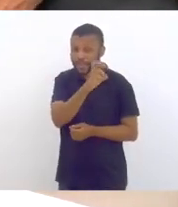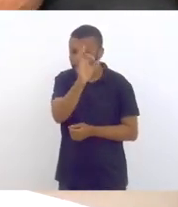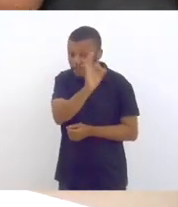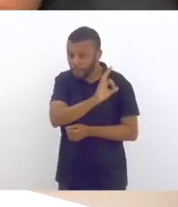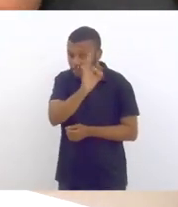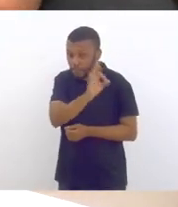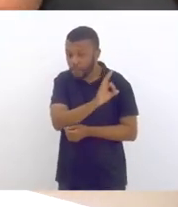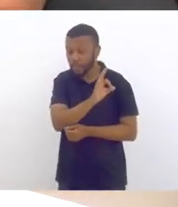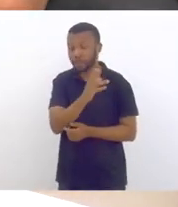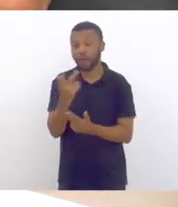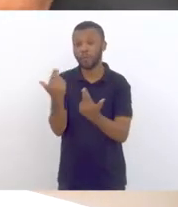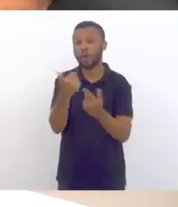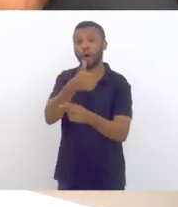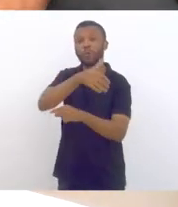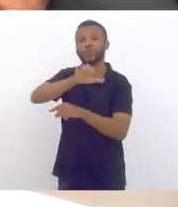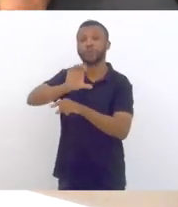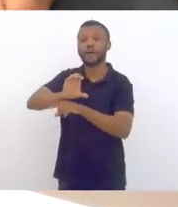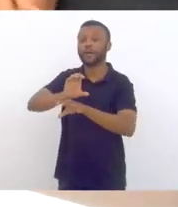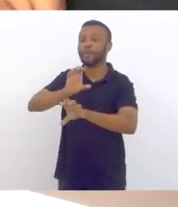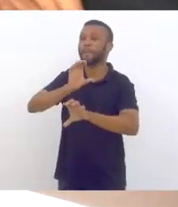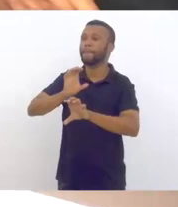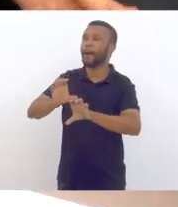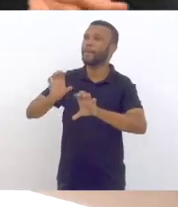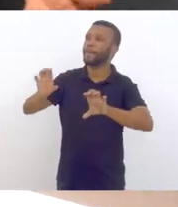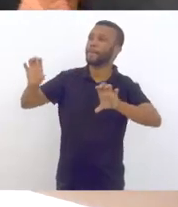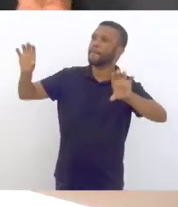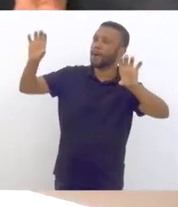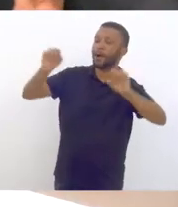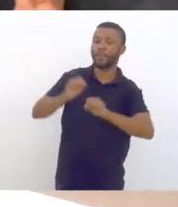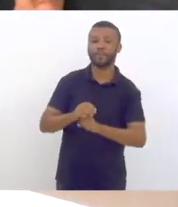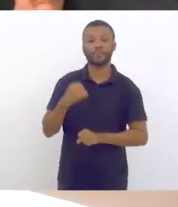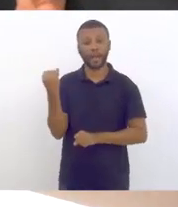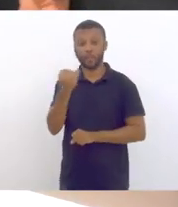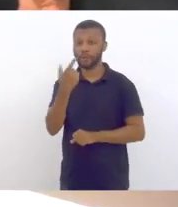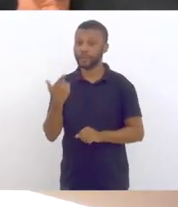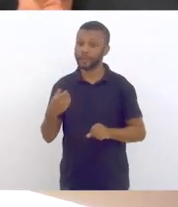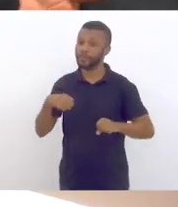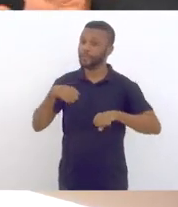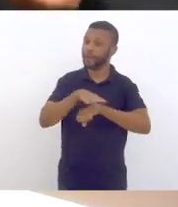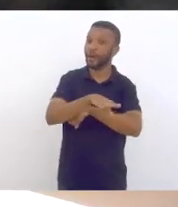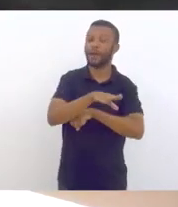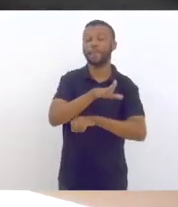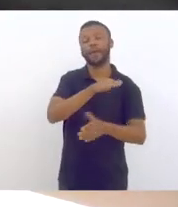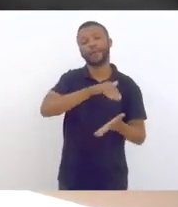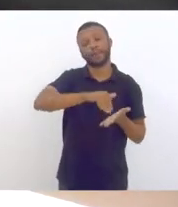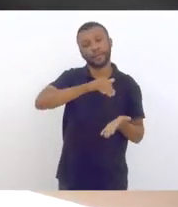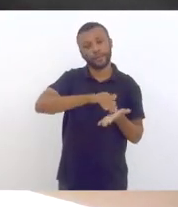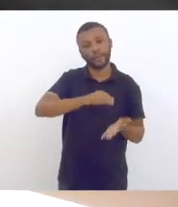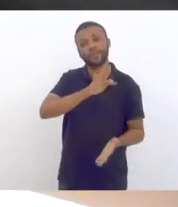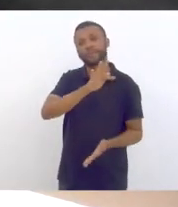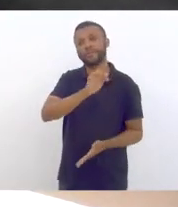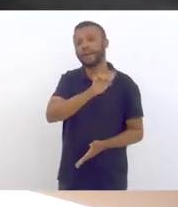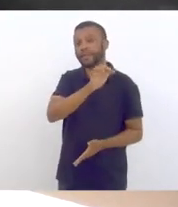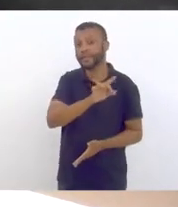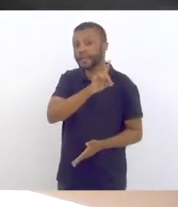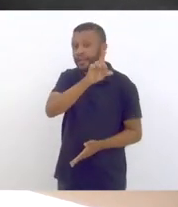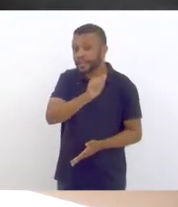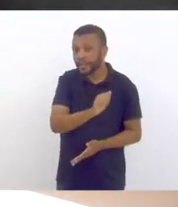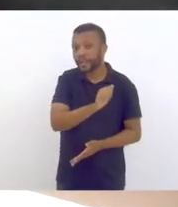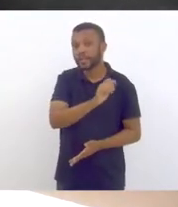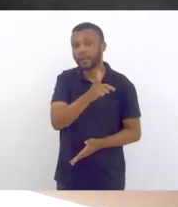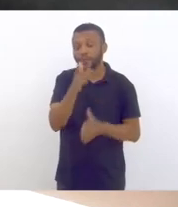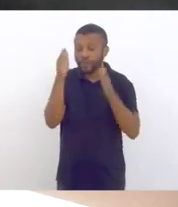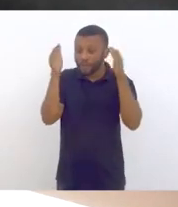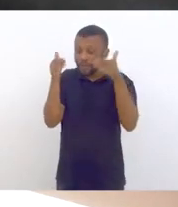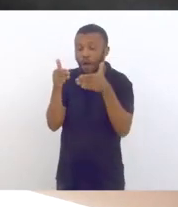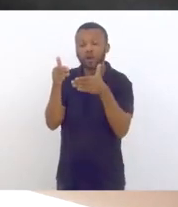estados Estão realizando acho que uma discussão importante para ser levada para fazenda e para educação isso mostra a gente está sendo mais conservador chegando